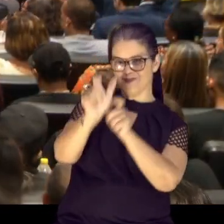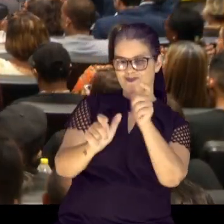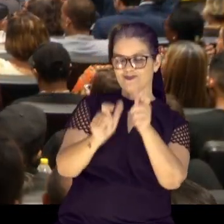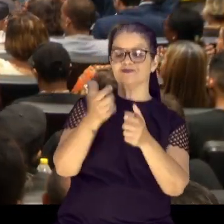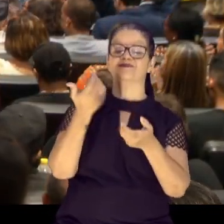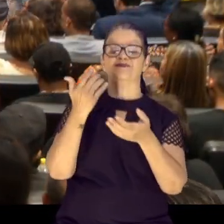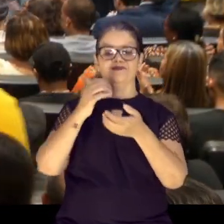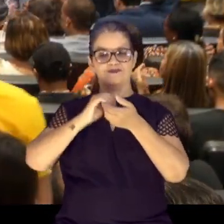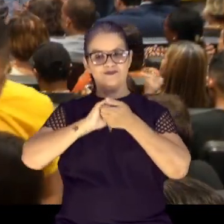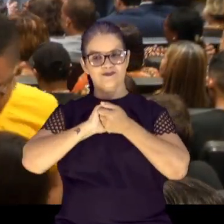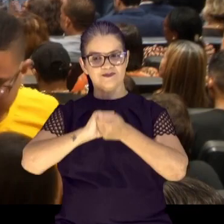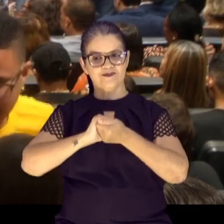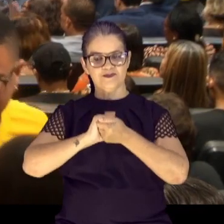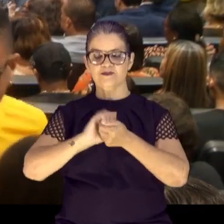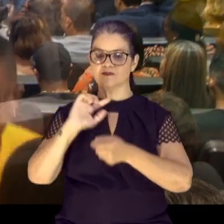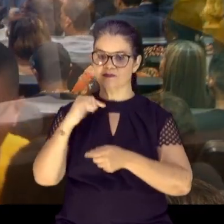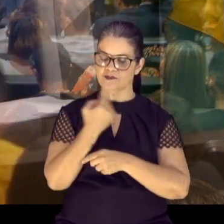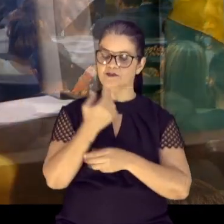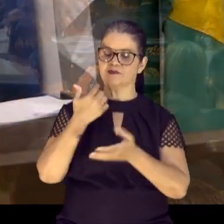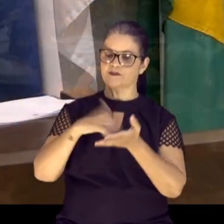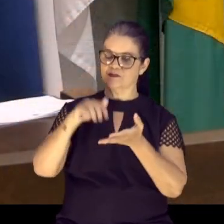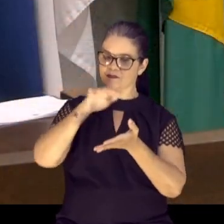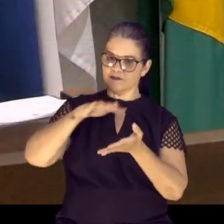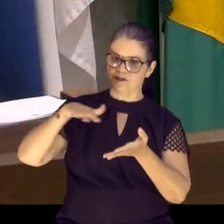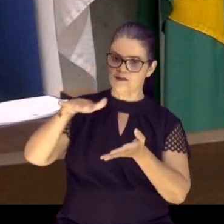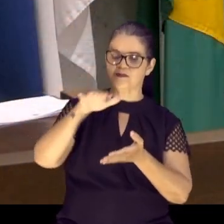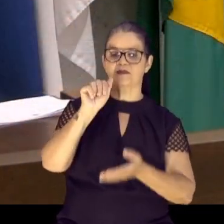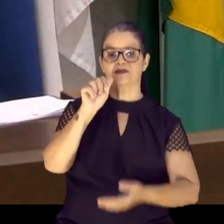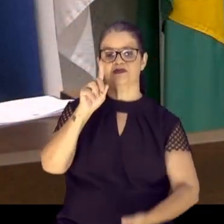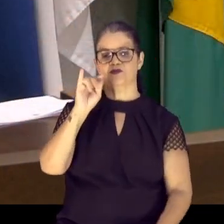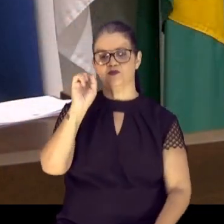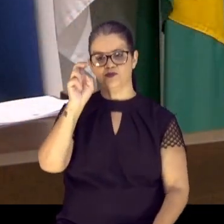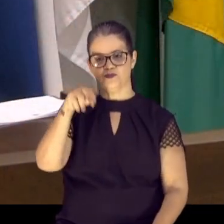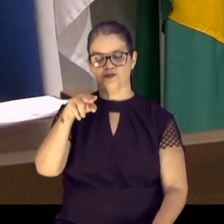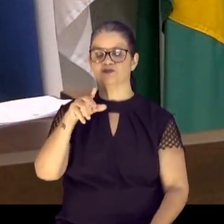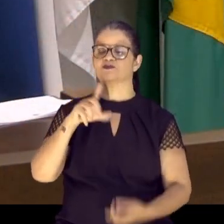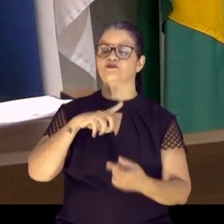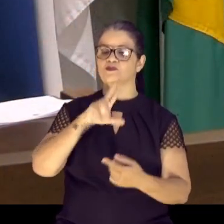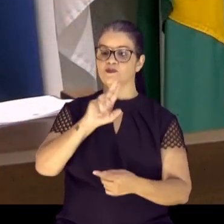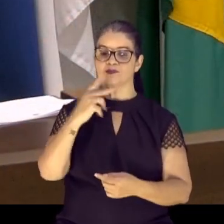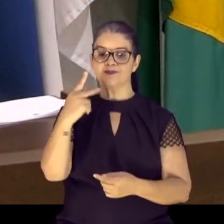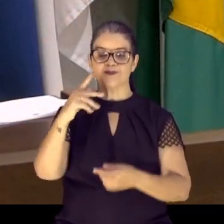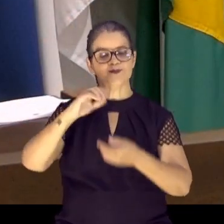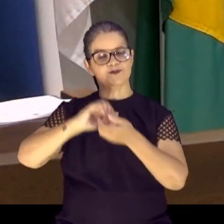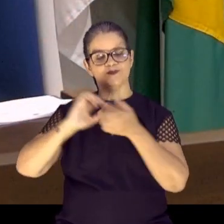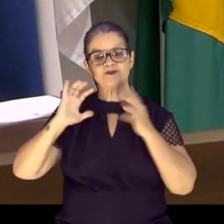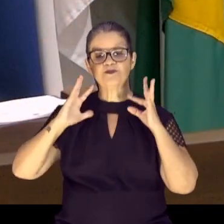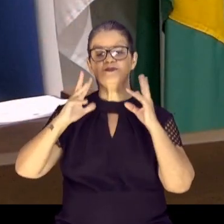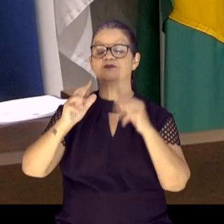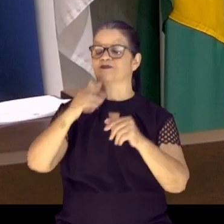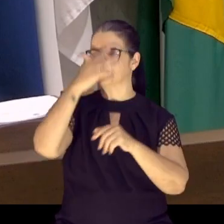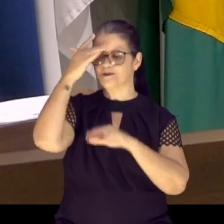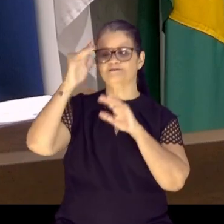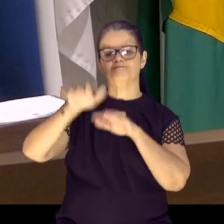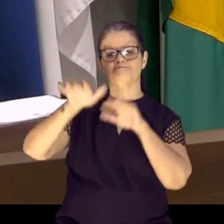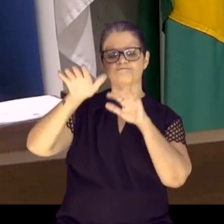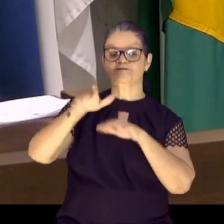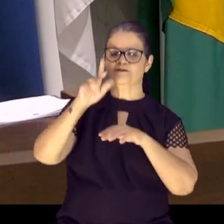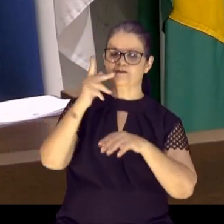E cumprimentar o nosso secretário-geral, Adilson Gomes, e em seu nome cumprimentar todos os militantes do